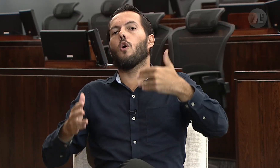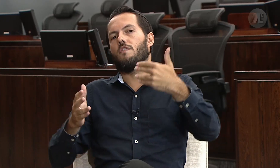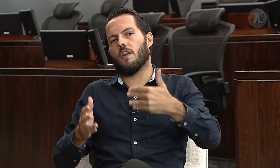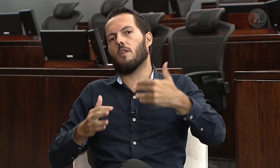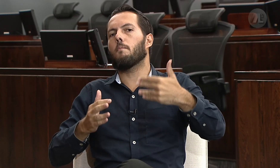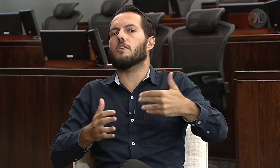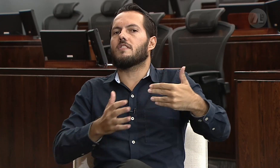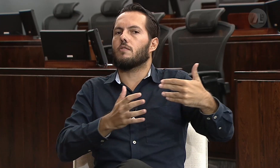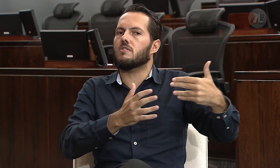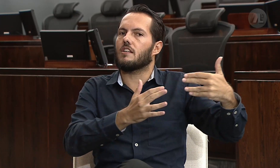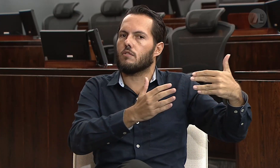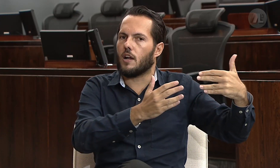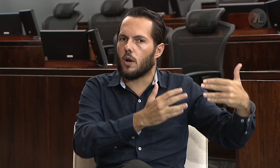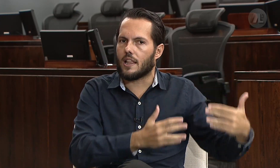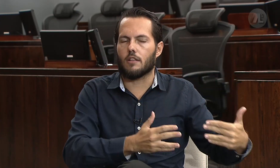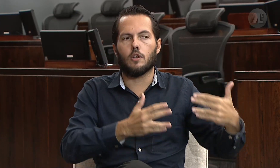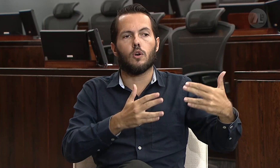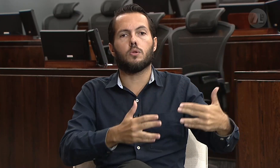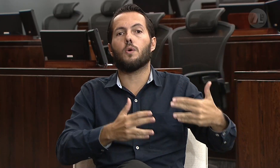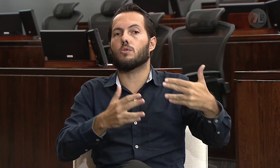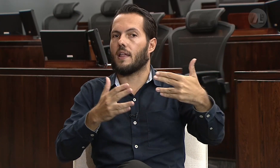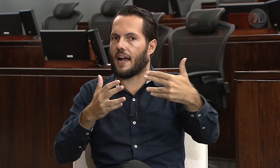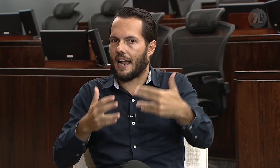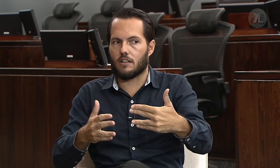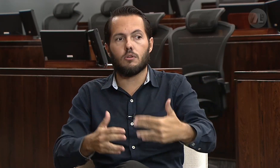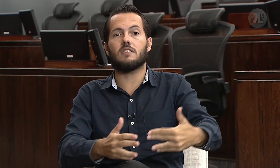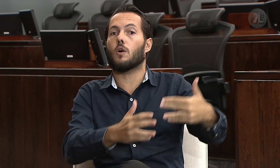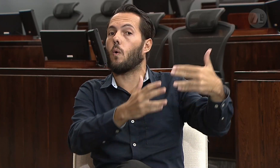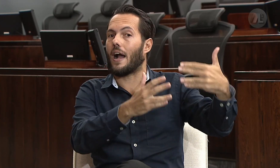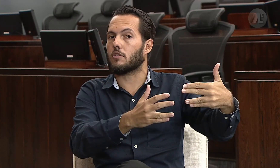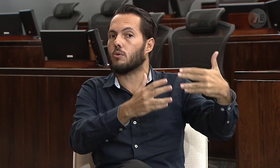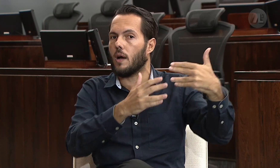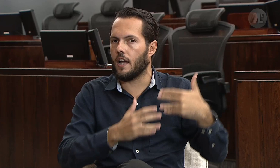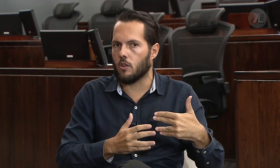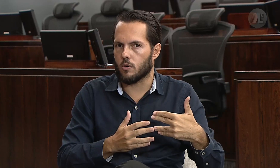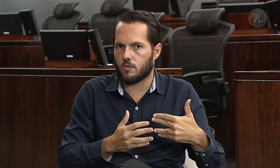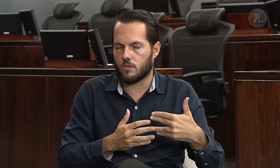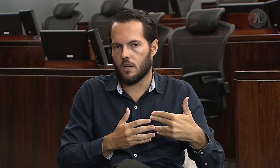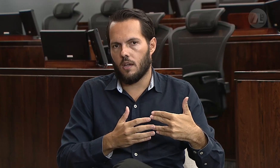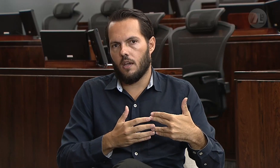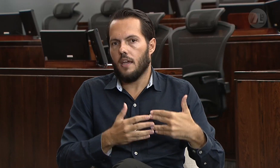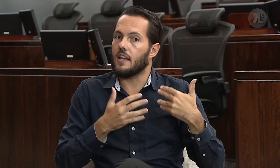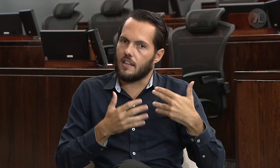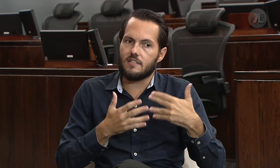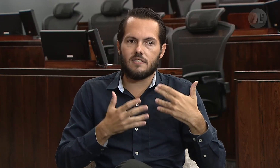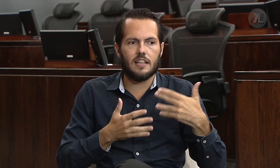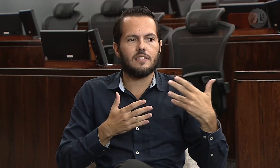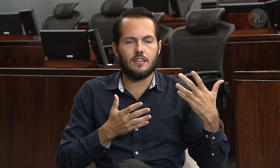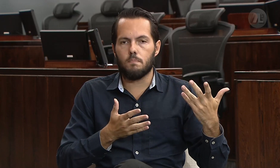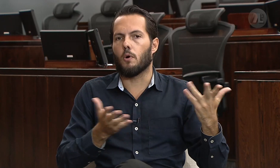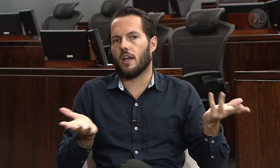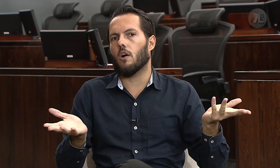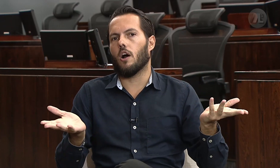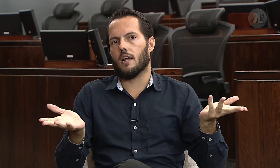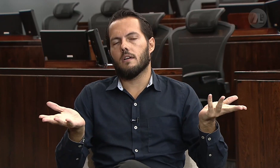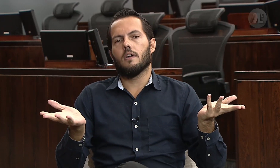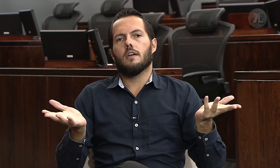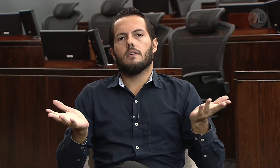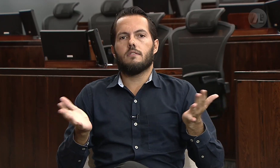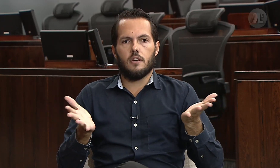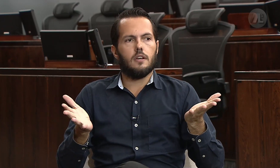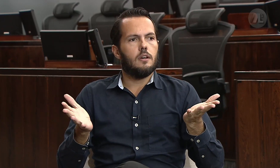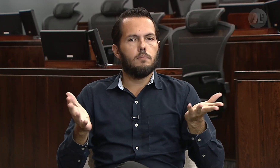receita? O governo não pode ser acusado de não ter cortado. Ele cortou e cortou na carne durante 4 anos. E a necessidade se impõe